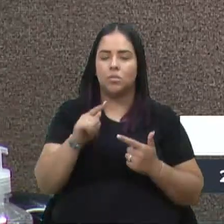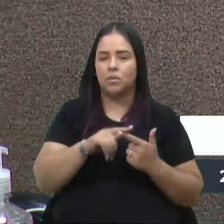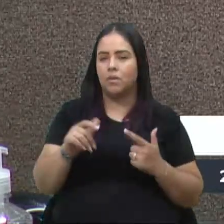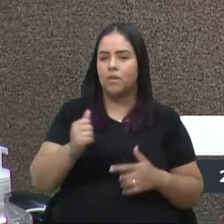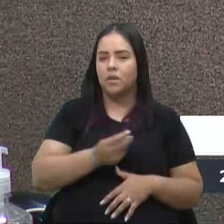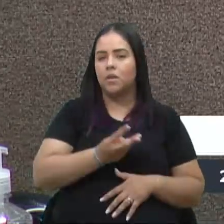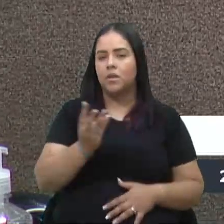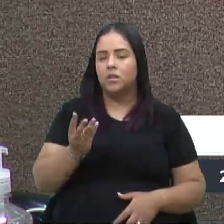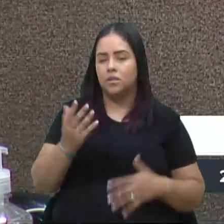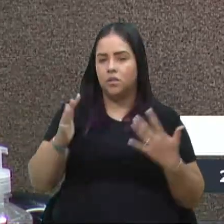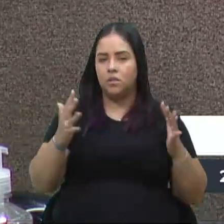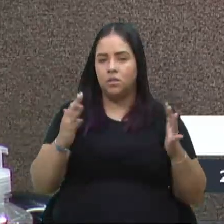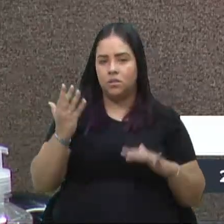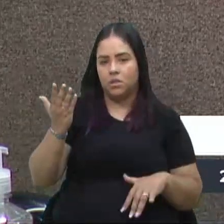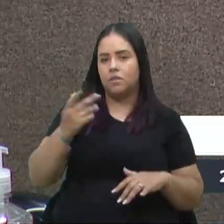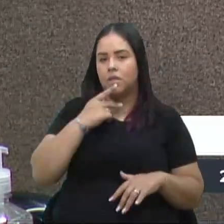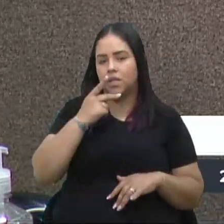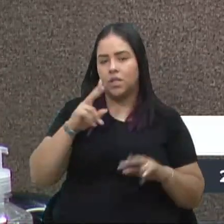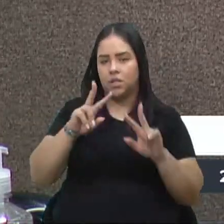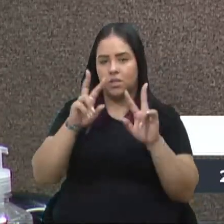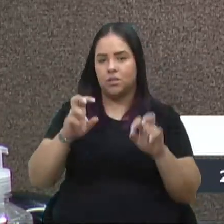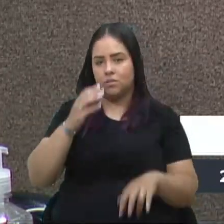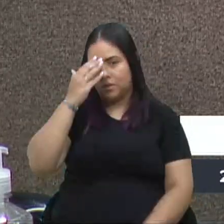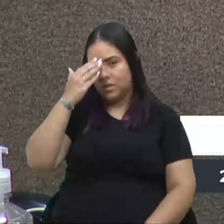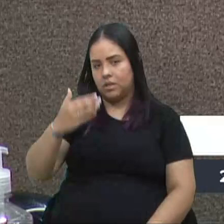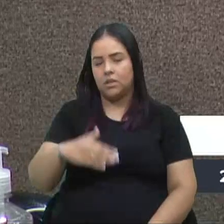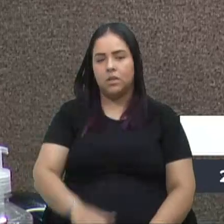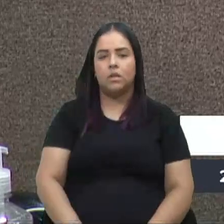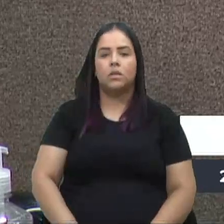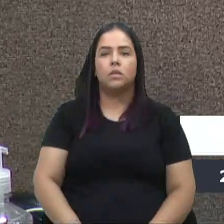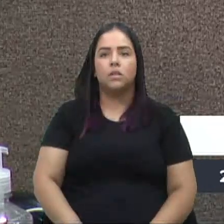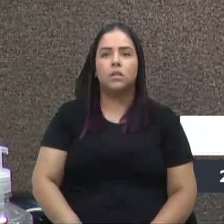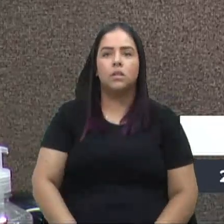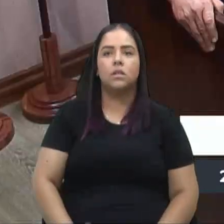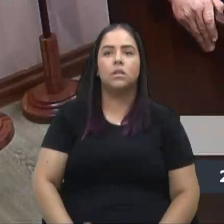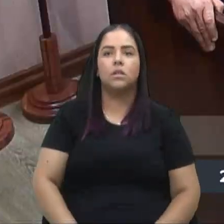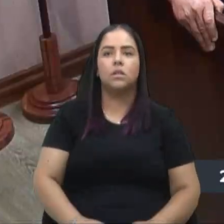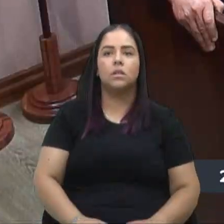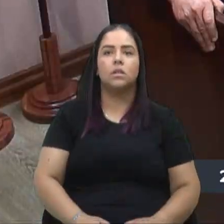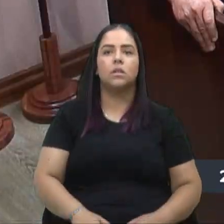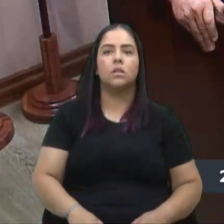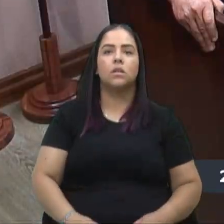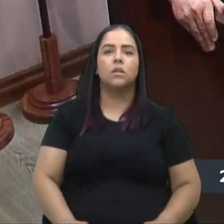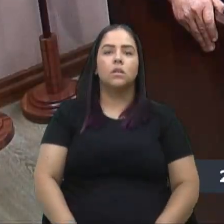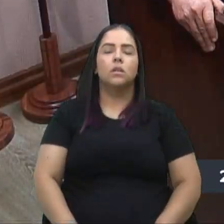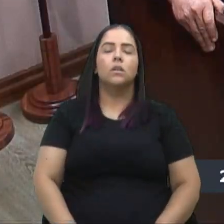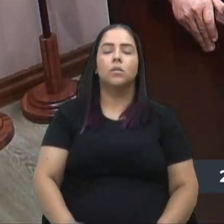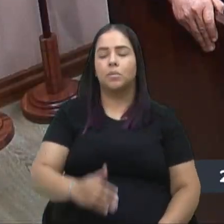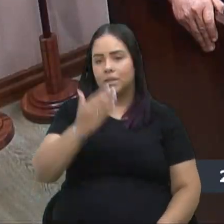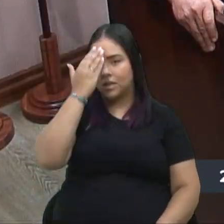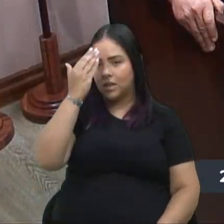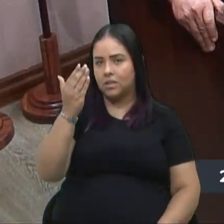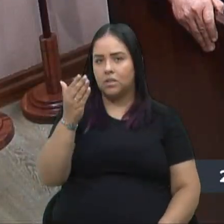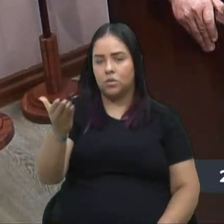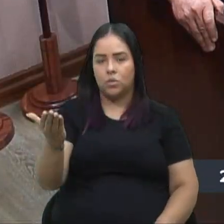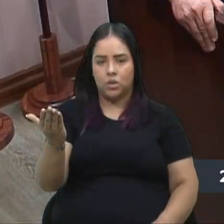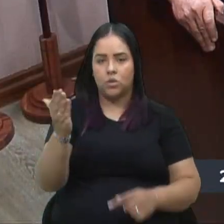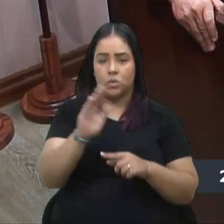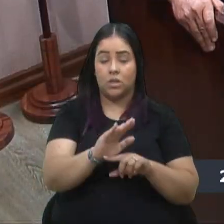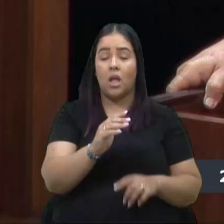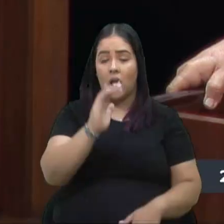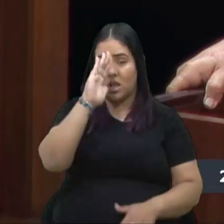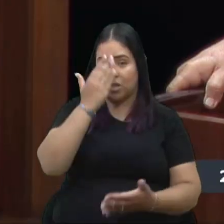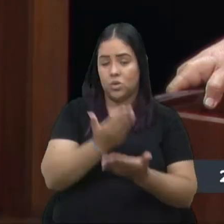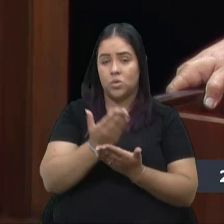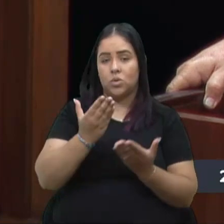parabenizo o Senhor por levantar essa pauta Obrigado galera obrigado pela sua contribuição eu acredito que tudo é